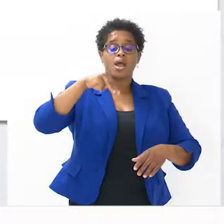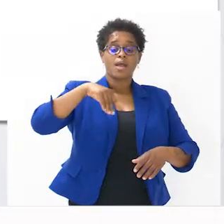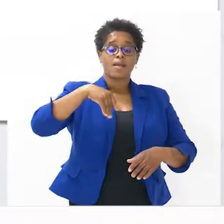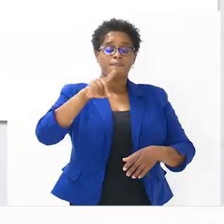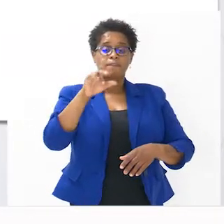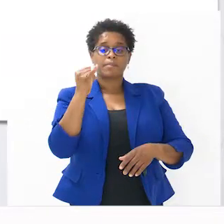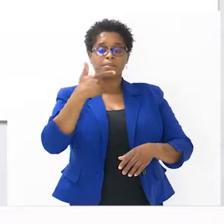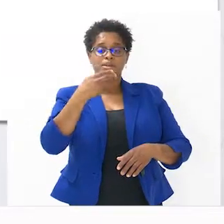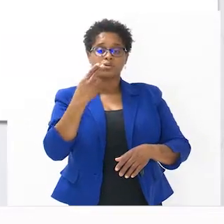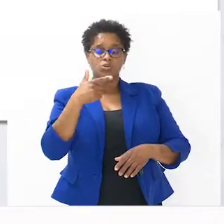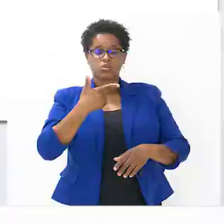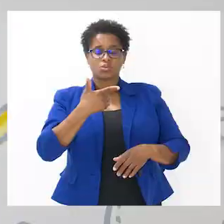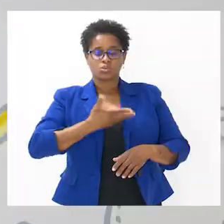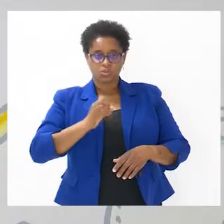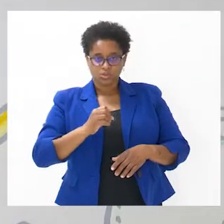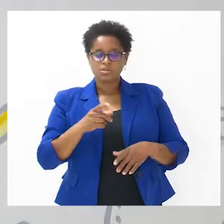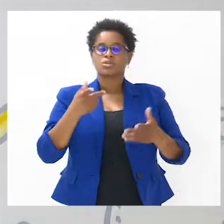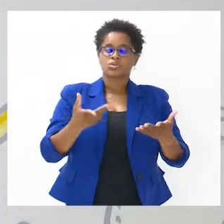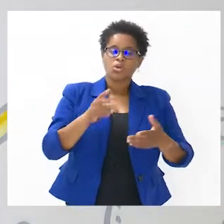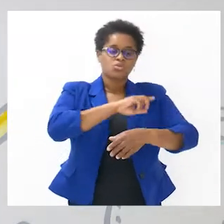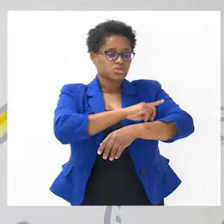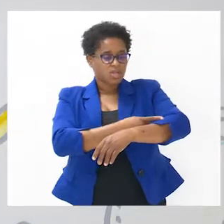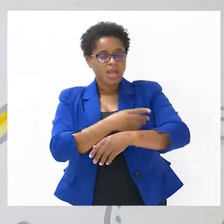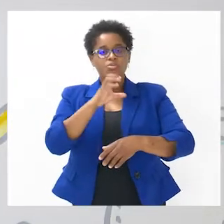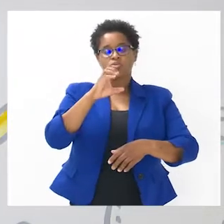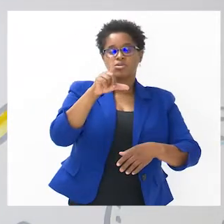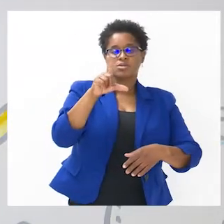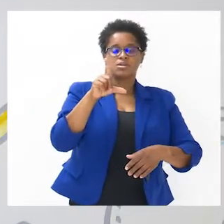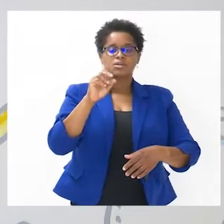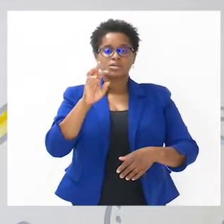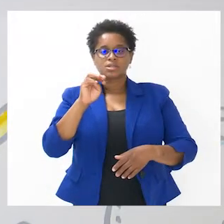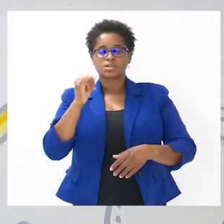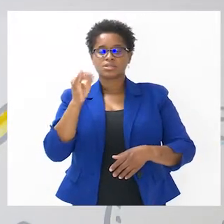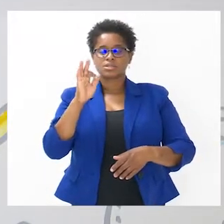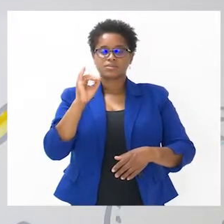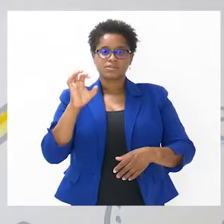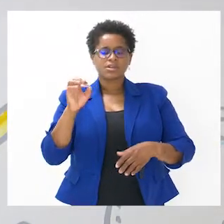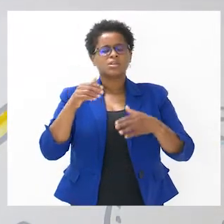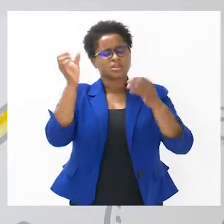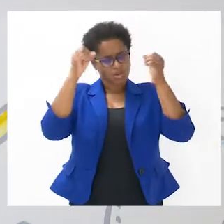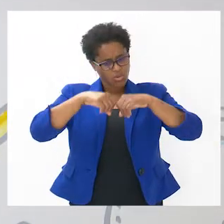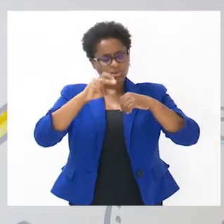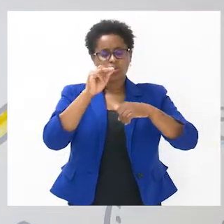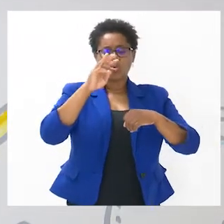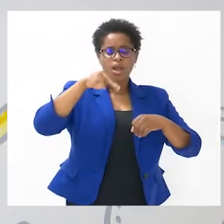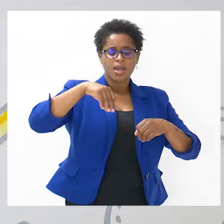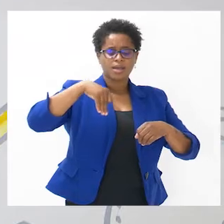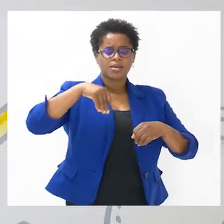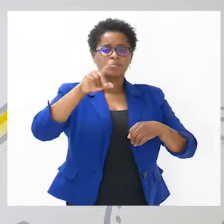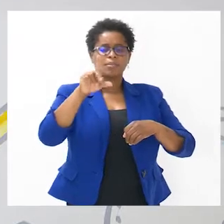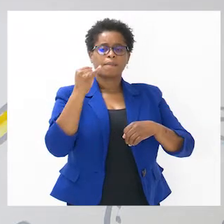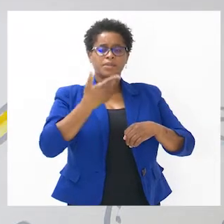ângulos classificam-se de acordo com a sua amplitude. Amplitude, aquela abertura,